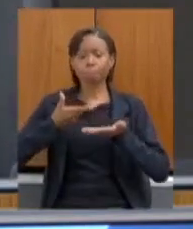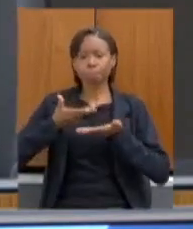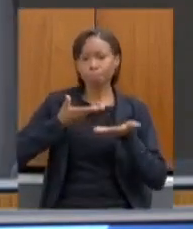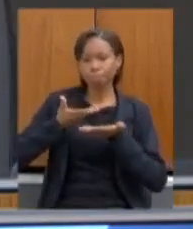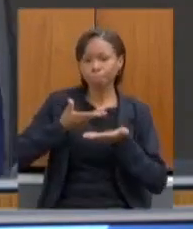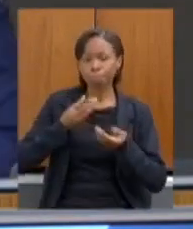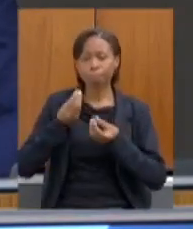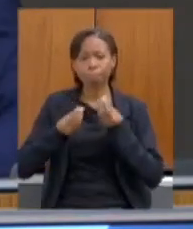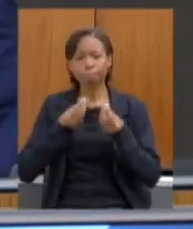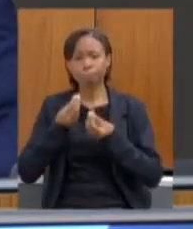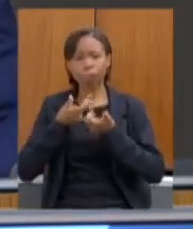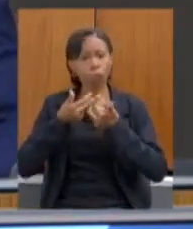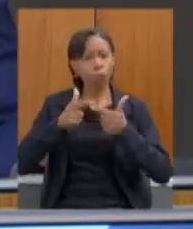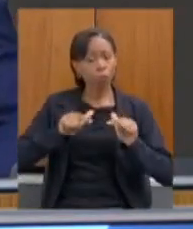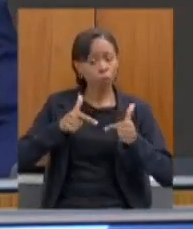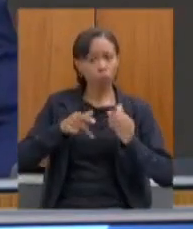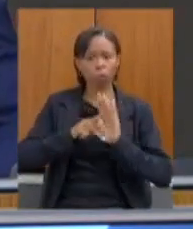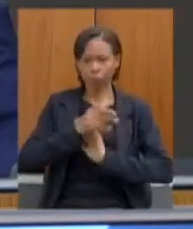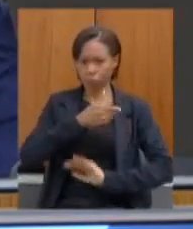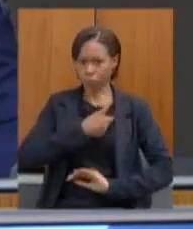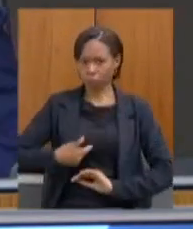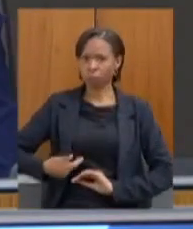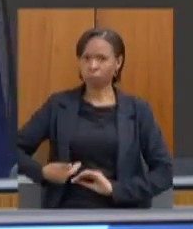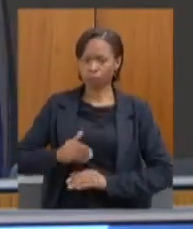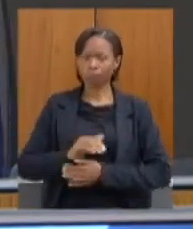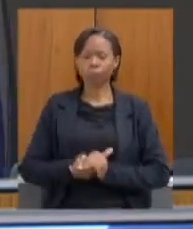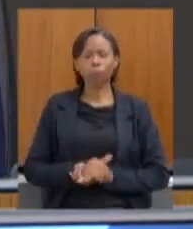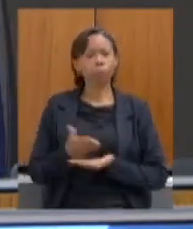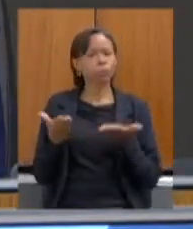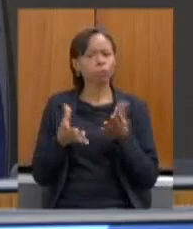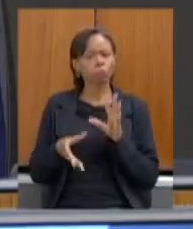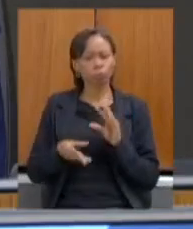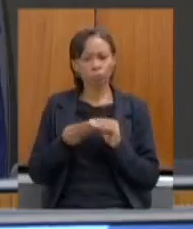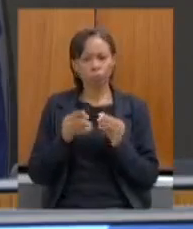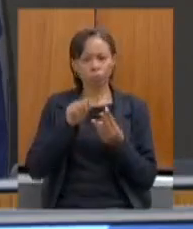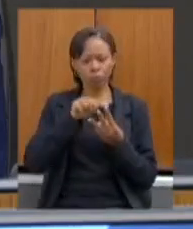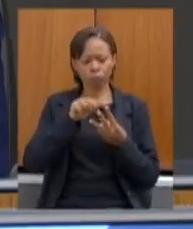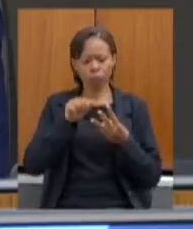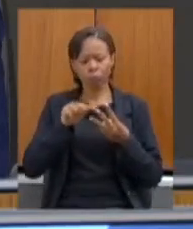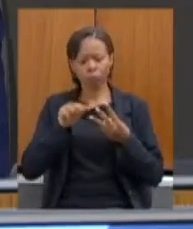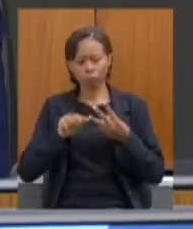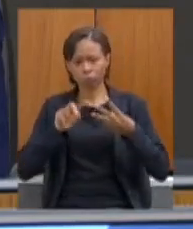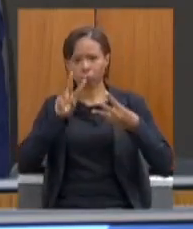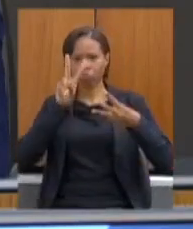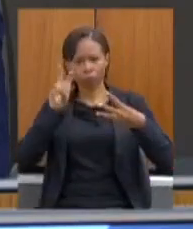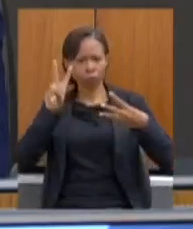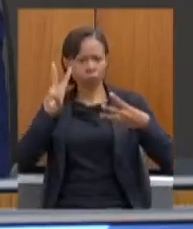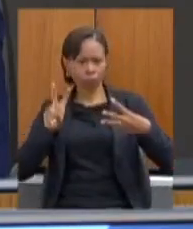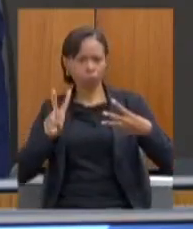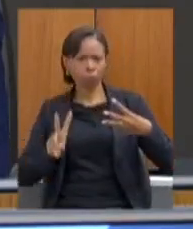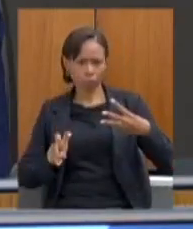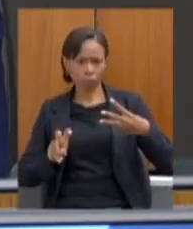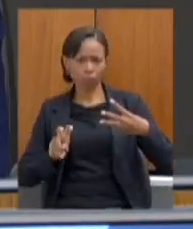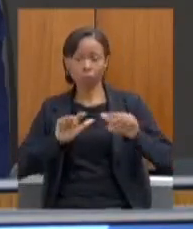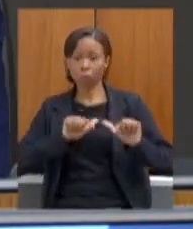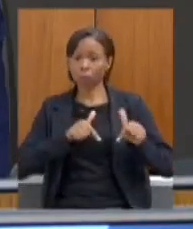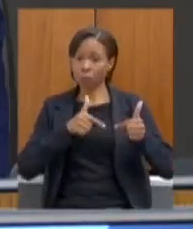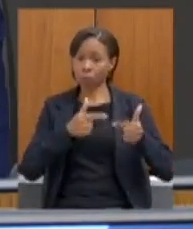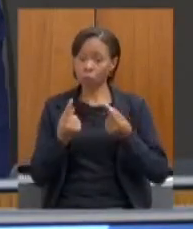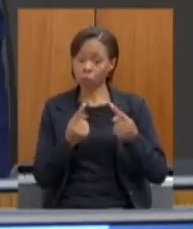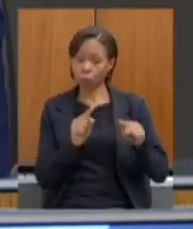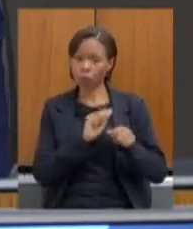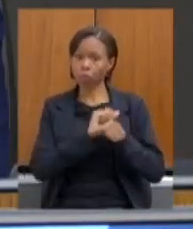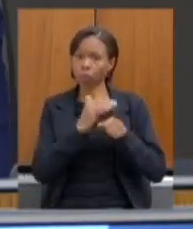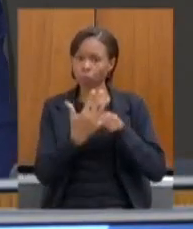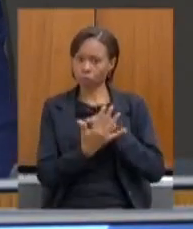de Minas Gerais. O nosso sumário aqui, nós vamos discutir basicamente sobre três temas, vamos cobrir ações de combate à pandemia